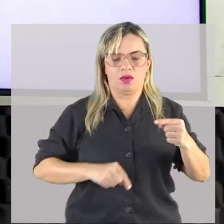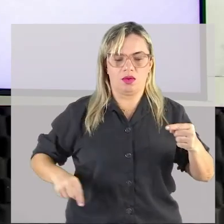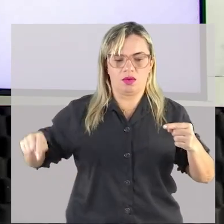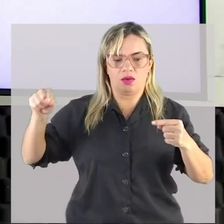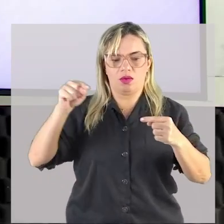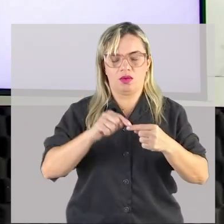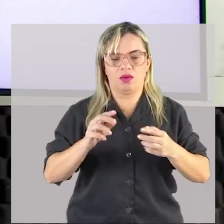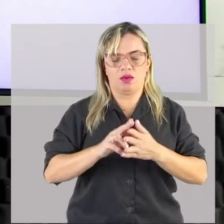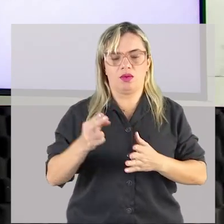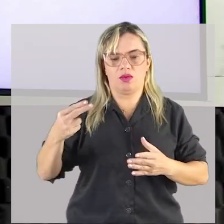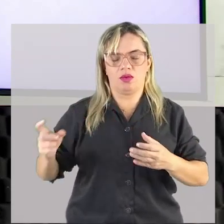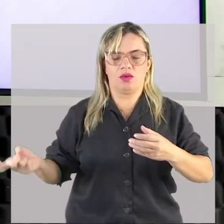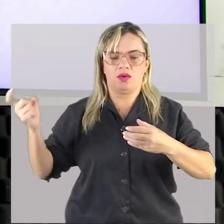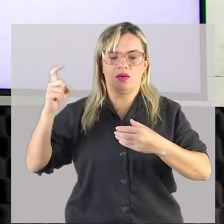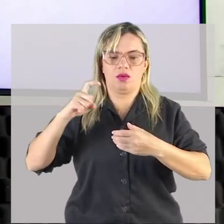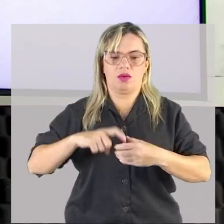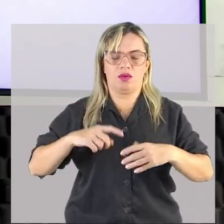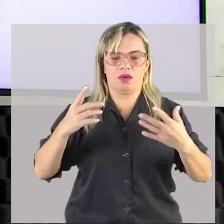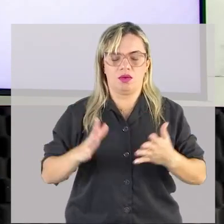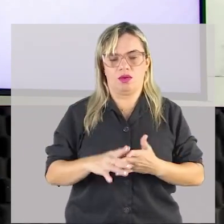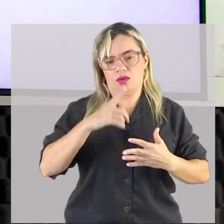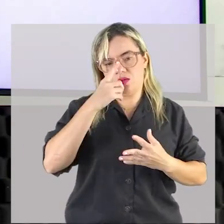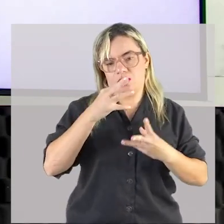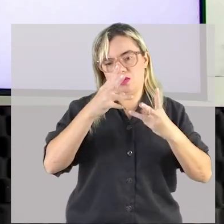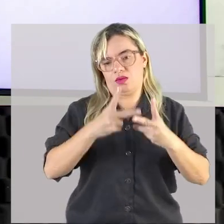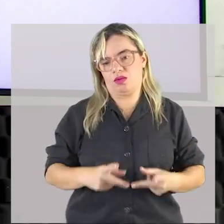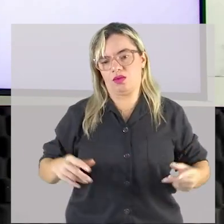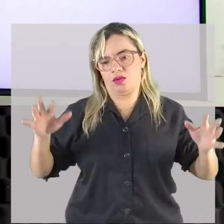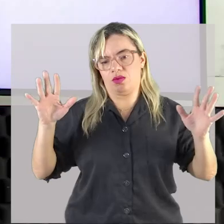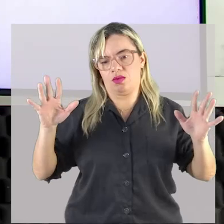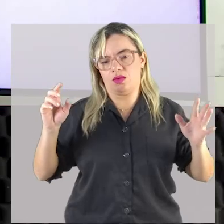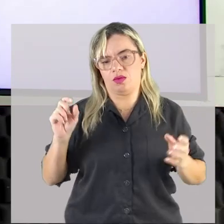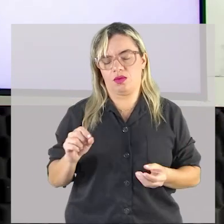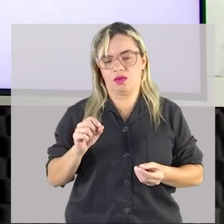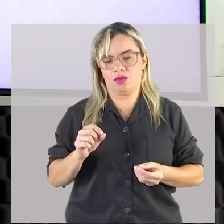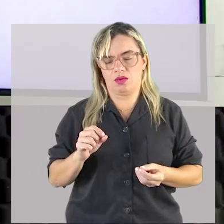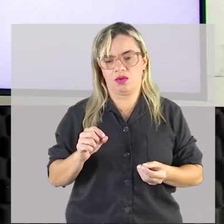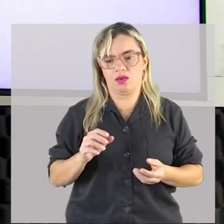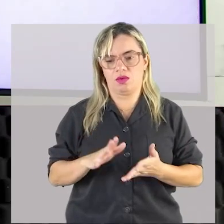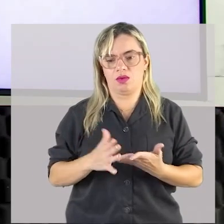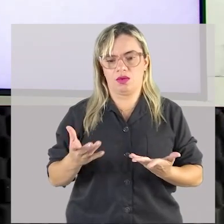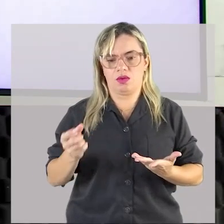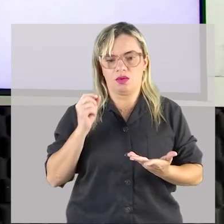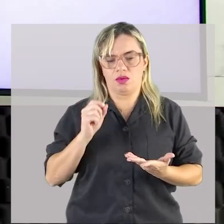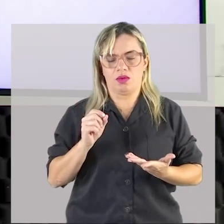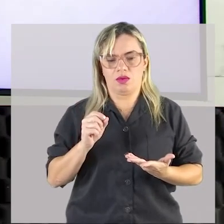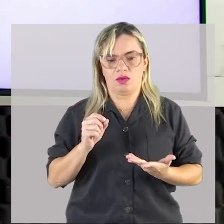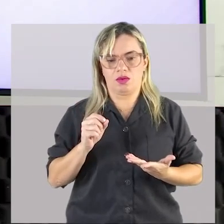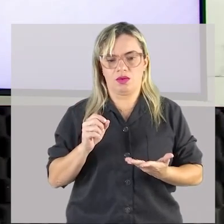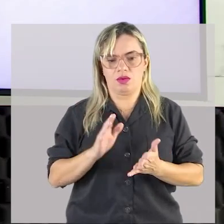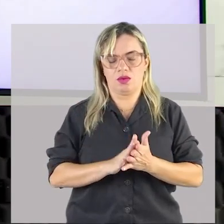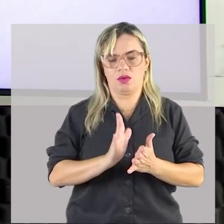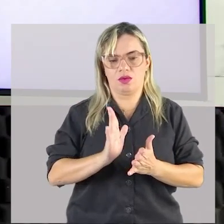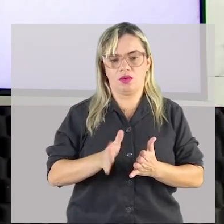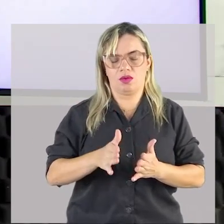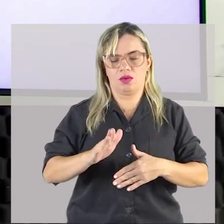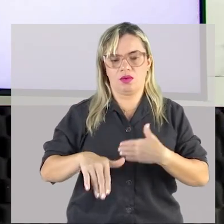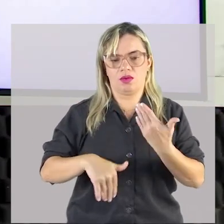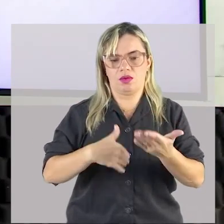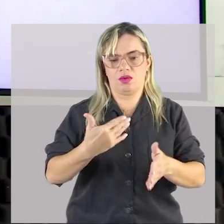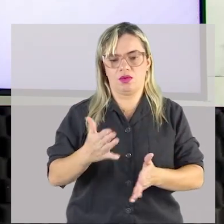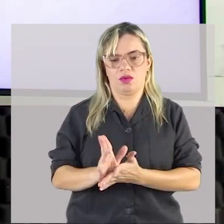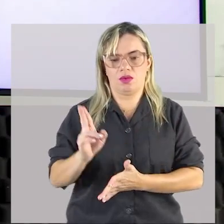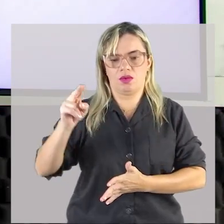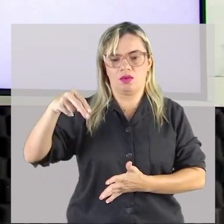Essa devolução, essa decomposição, então essa excreta indo para o solo e passando pelo processo